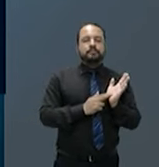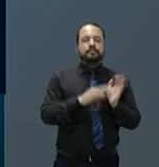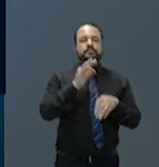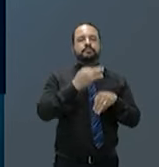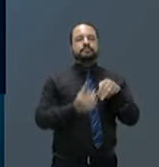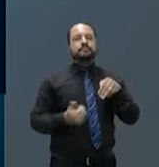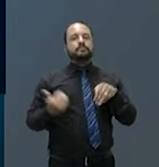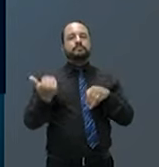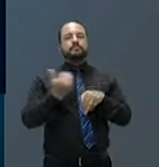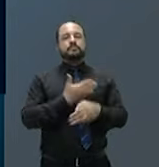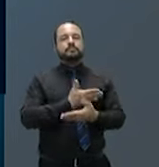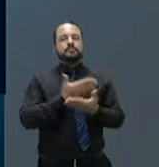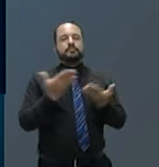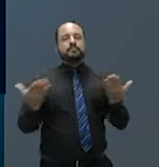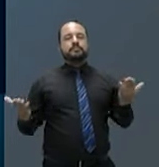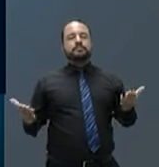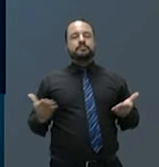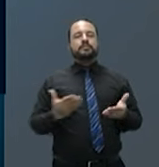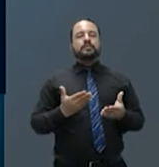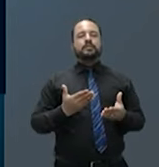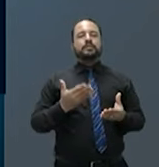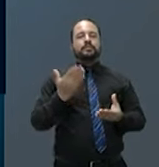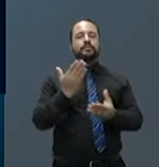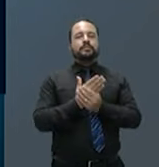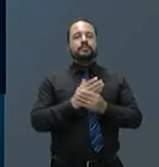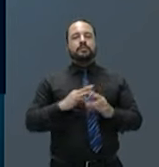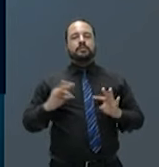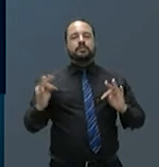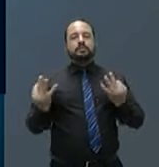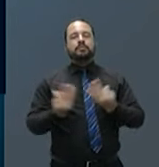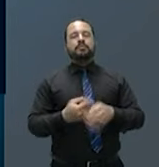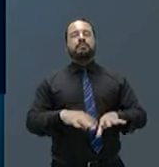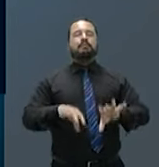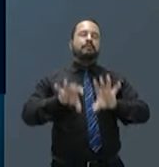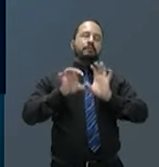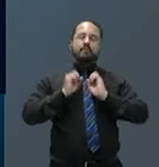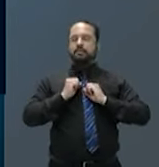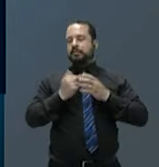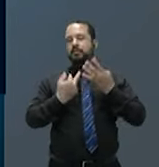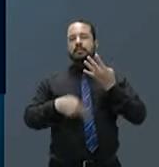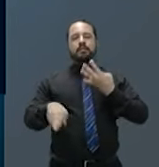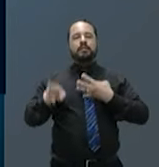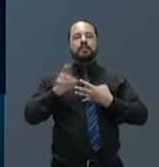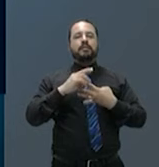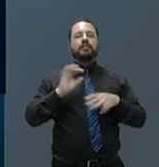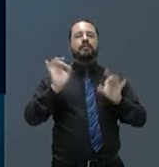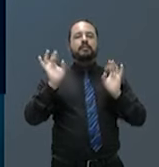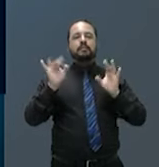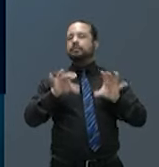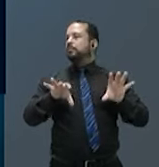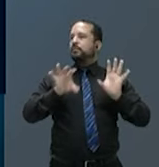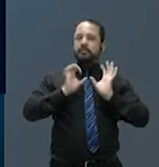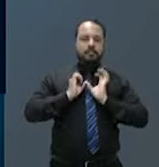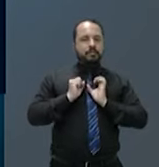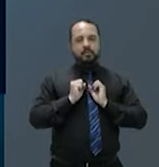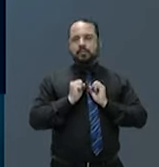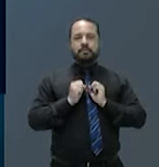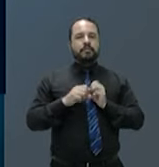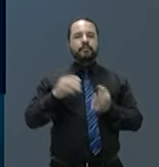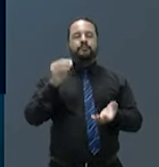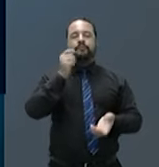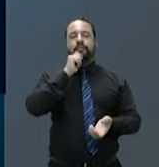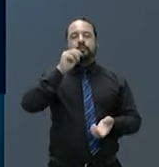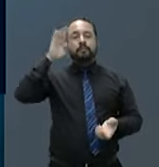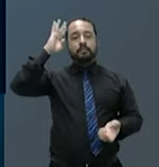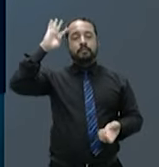em todos os casos, né, não provendo um recurso especial com fixação de tese, nos termos do voto,